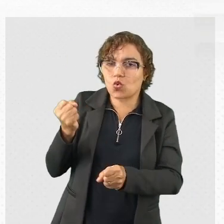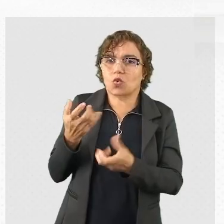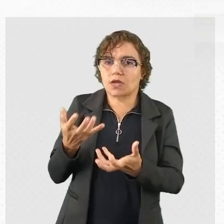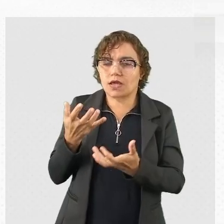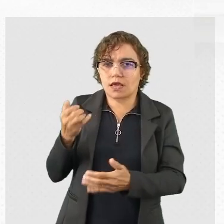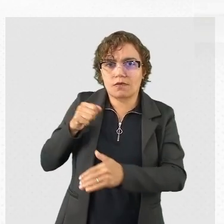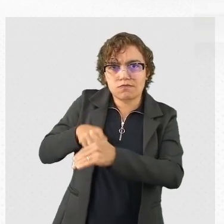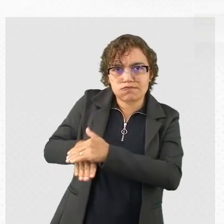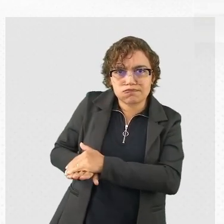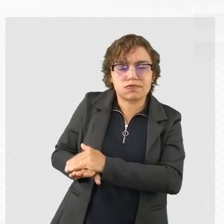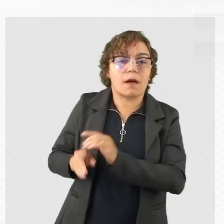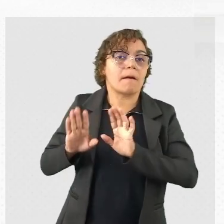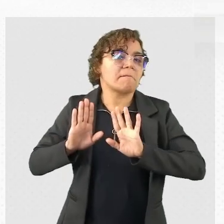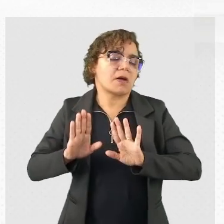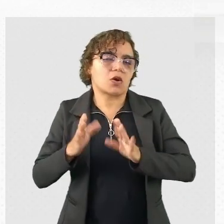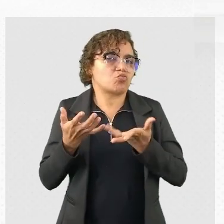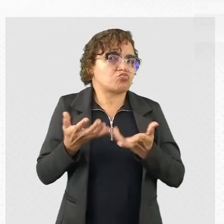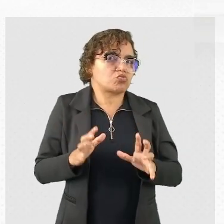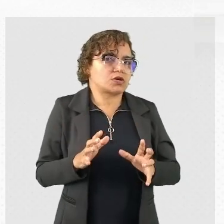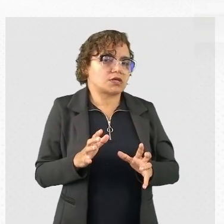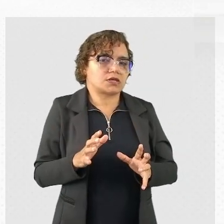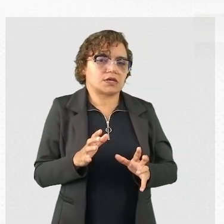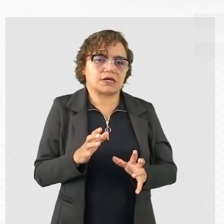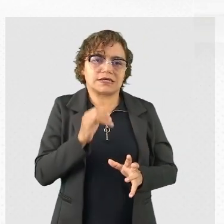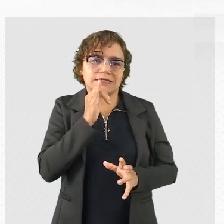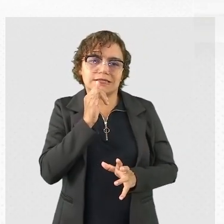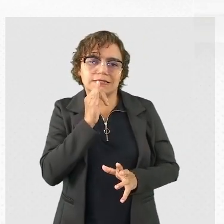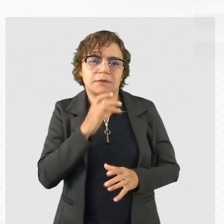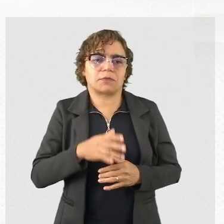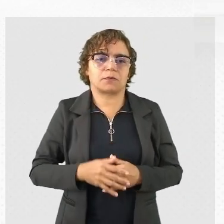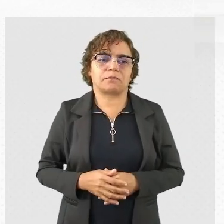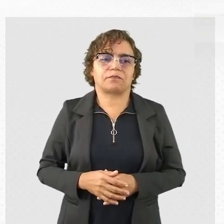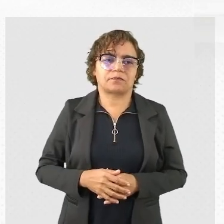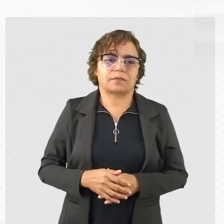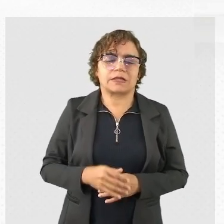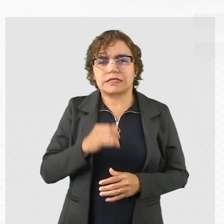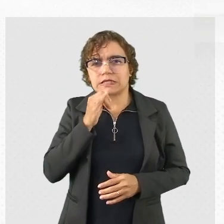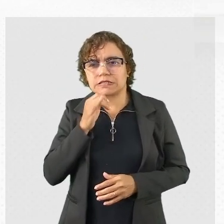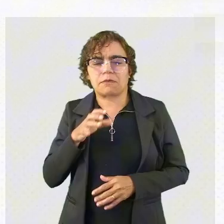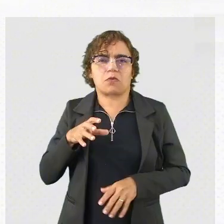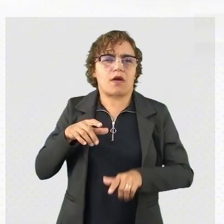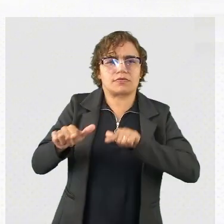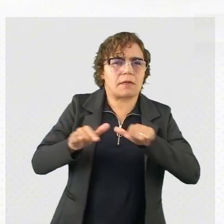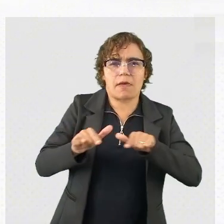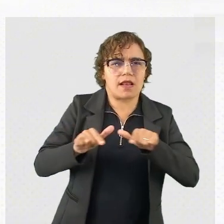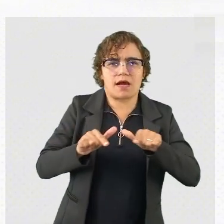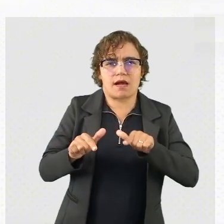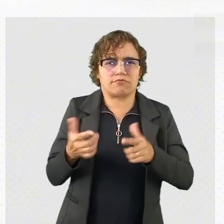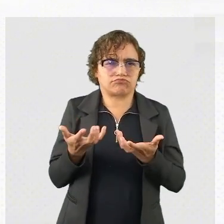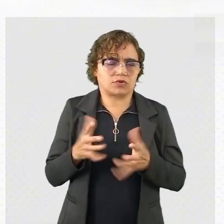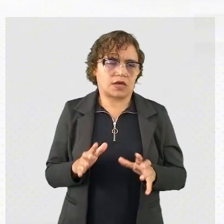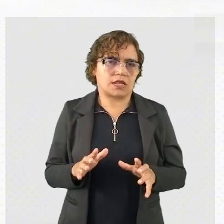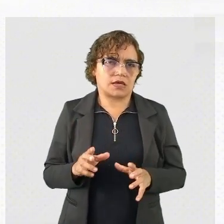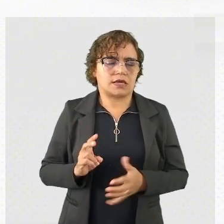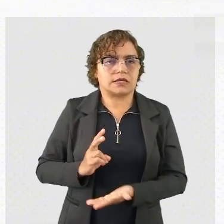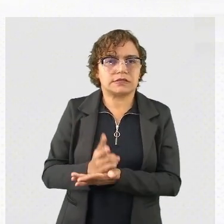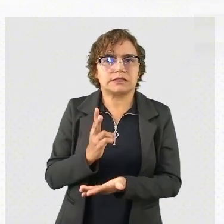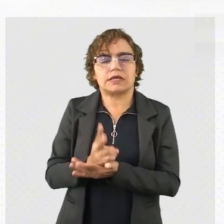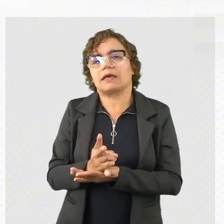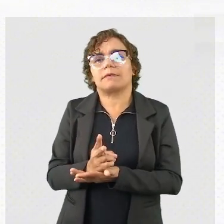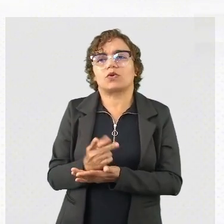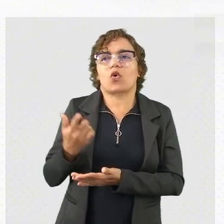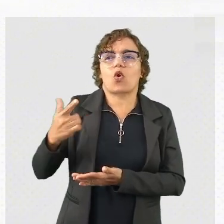bônus desse processo, mas não queria muito o ônus. Não queria muito, de fato, colocar a mão na massa. Então, ela sempre relegava essas funções